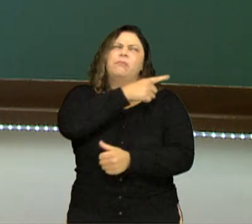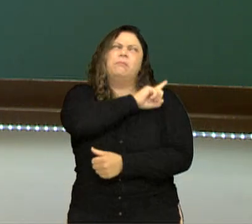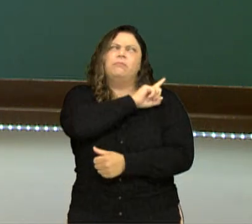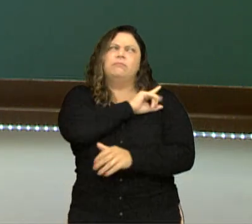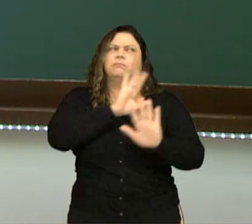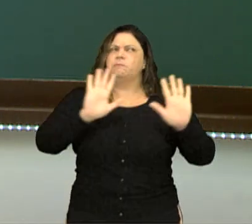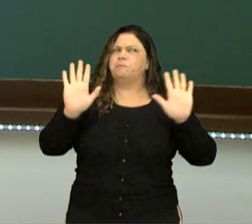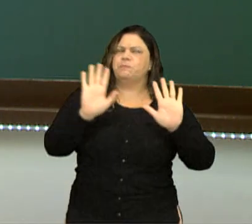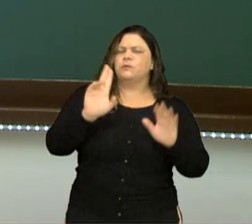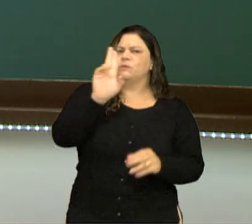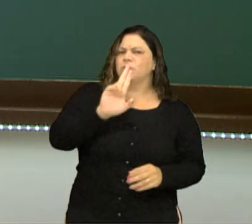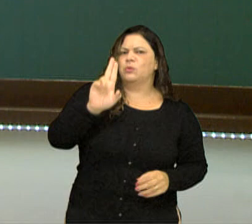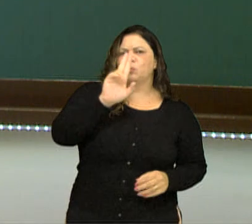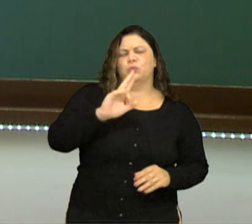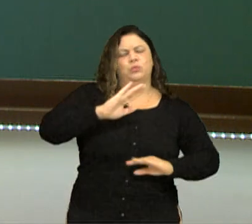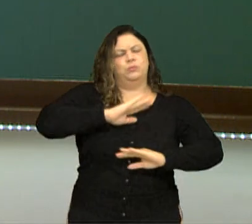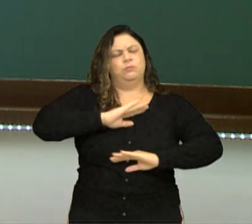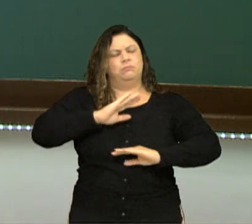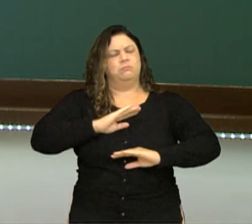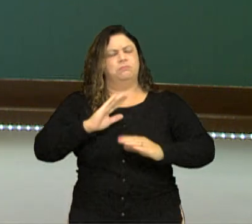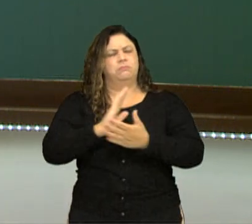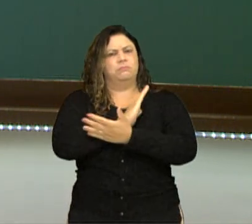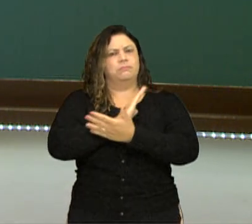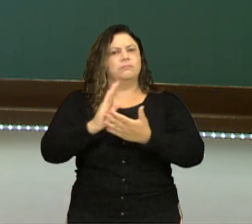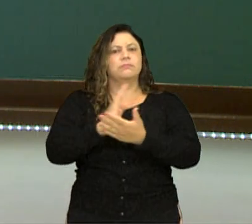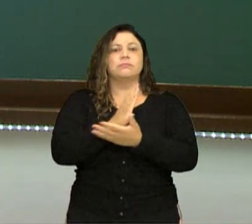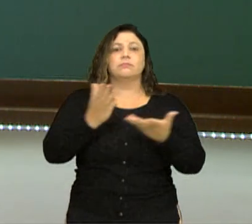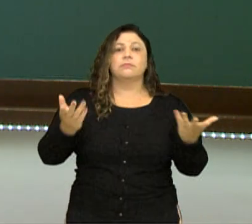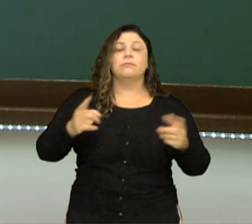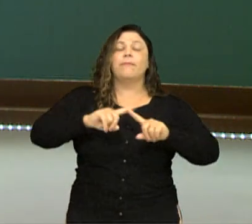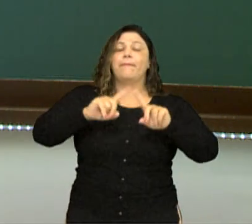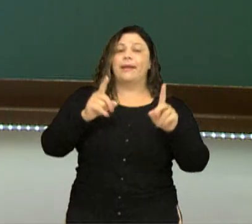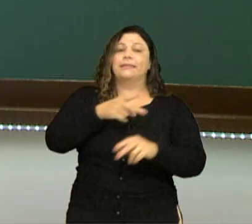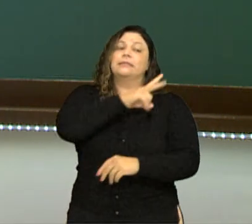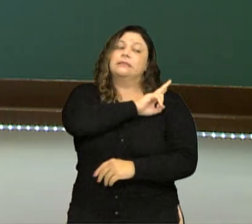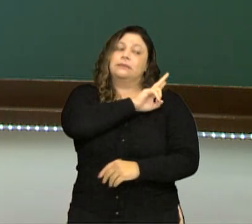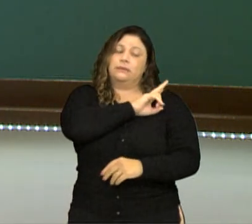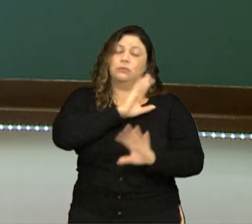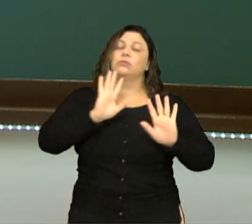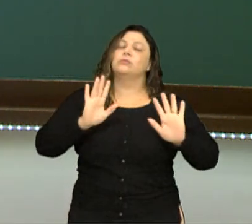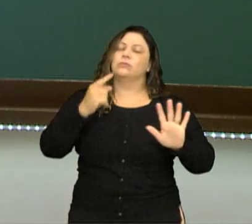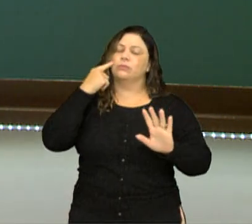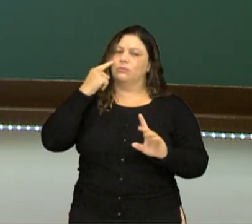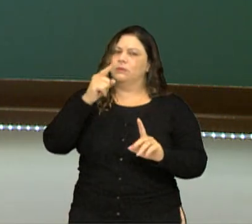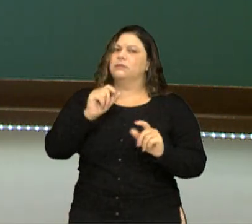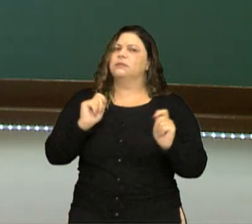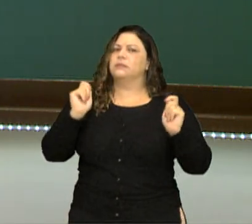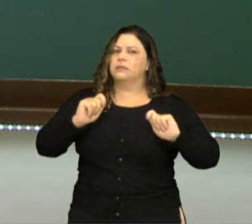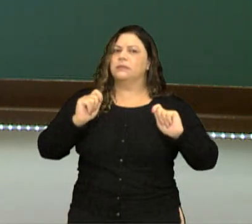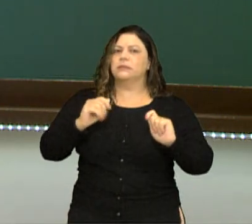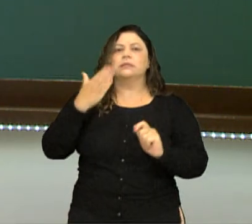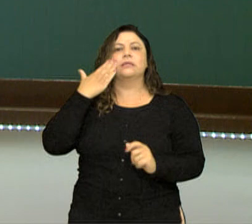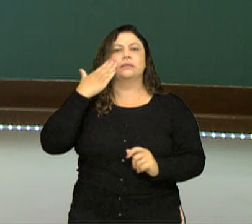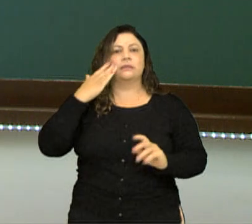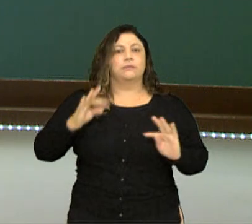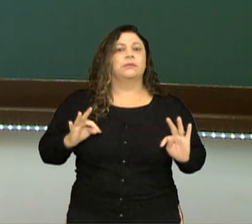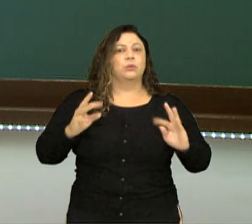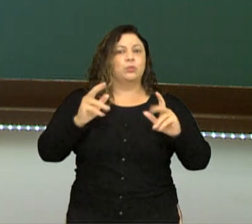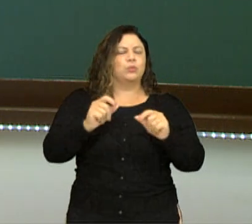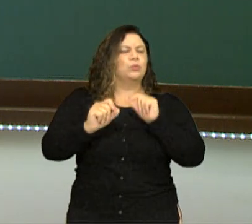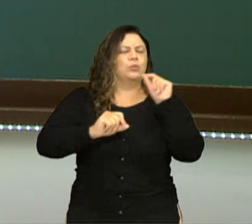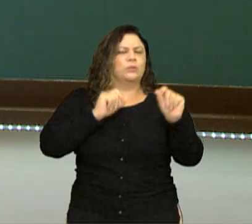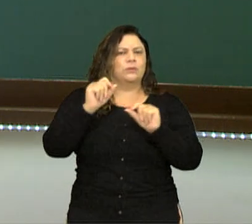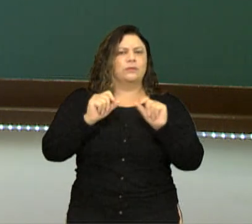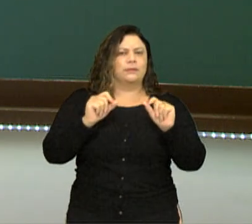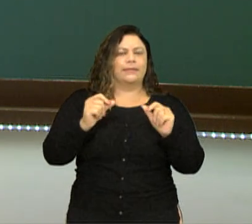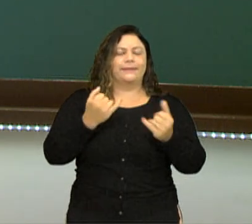você utiliza em algumas situações. Agora, na segunda, pessoal, nós temos que dominar isso. Como é que funciona a semelhança de triângulo? Você